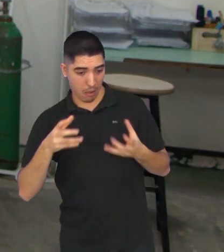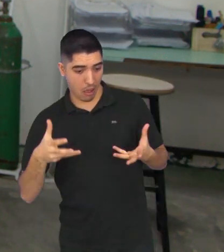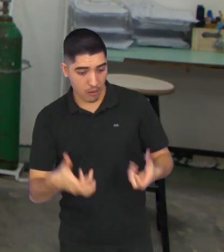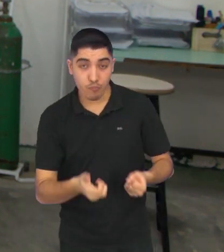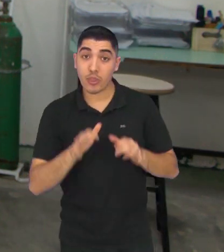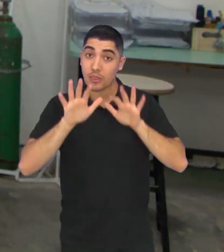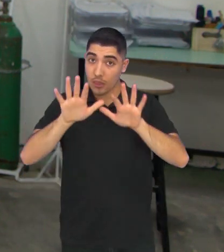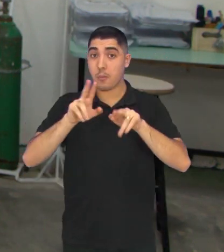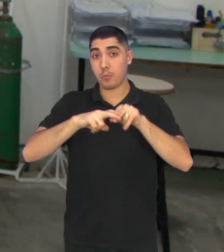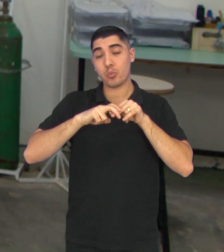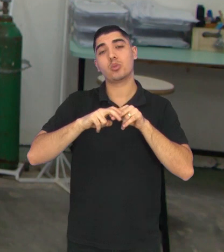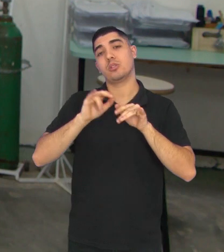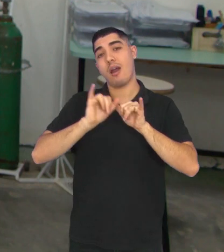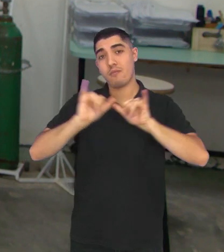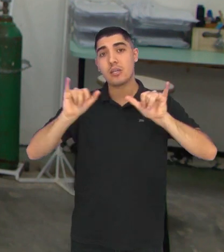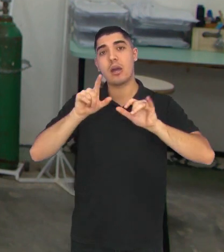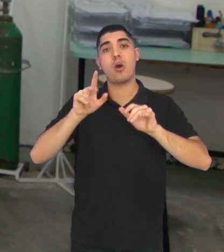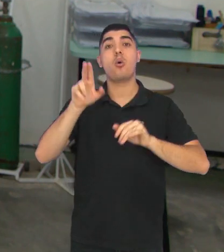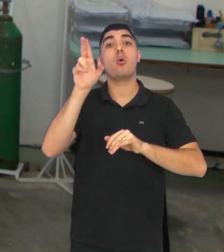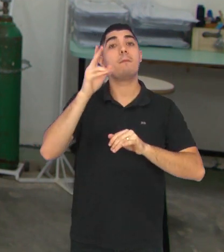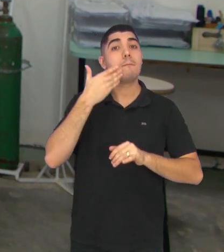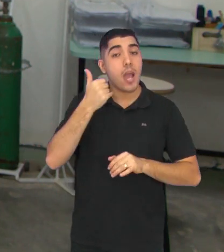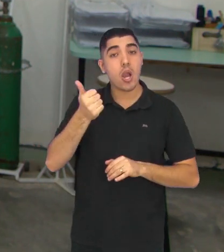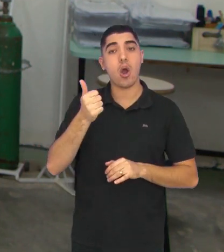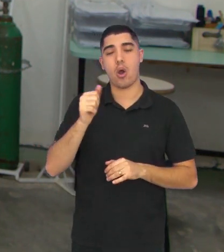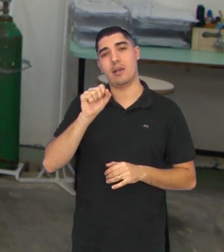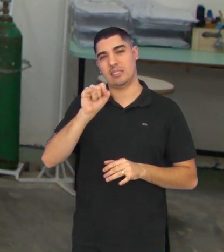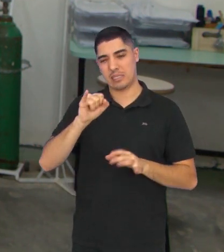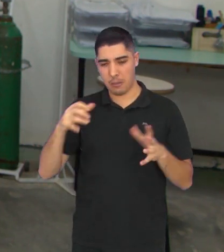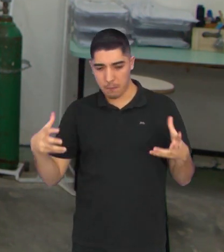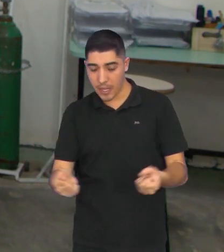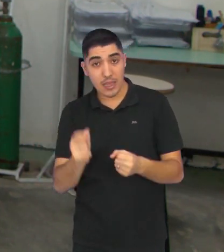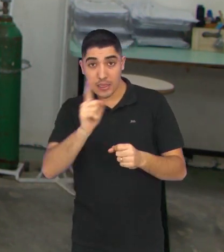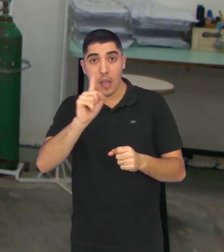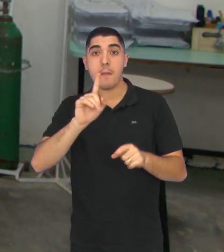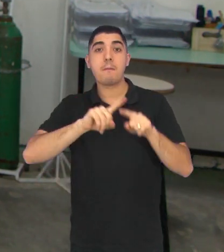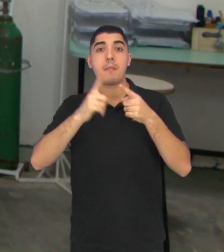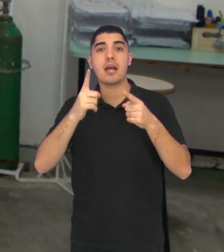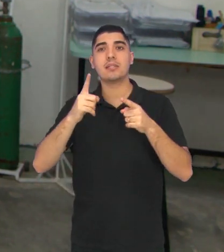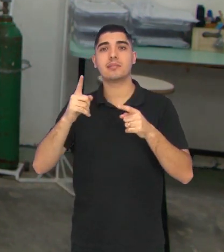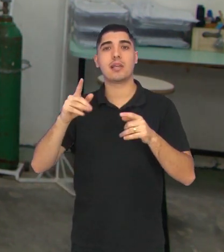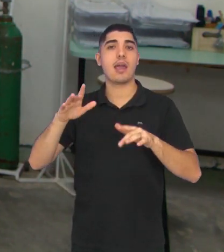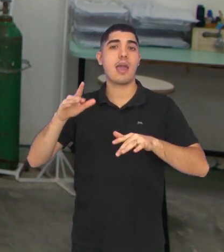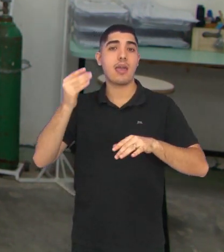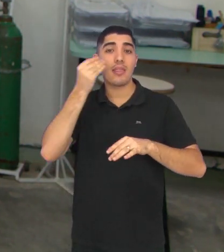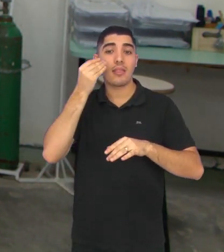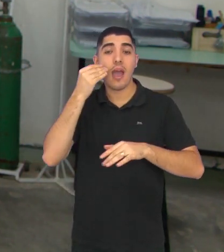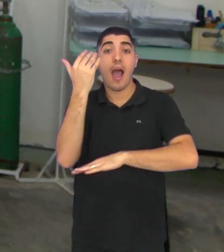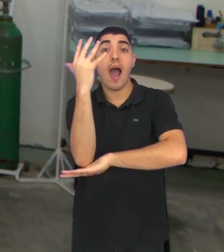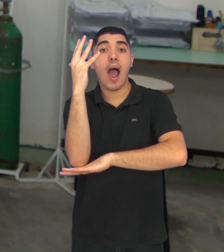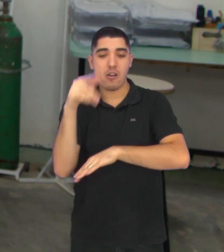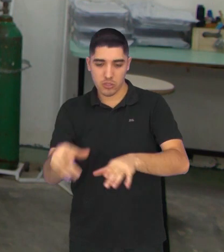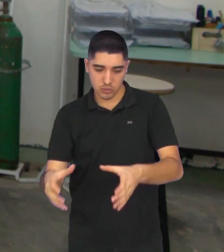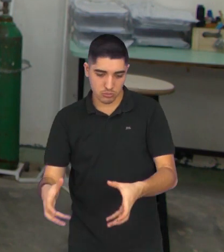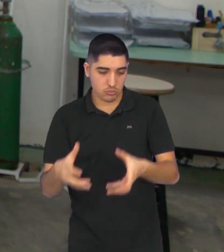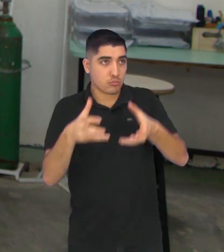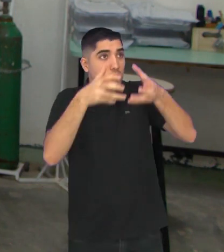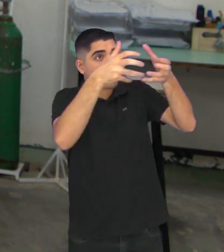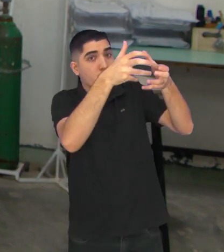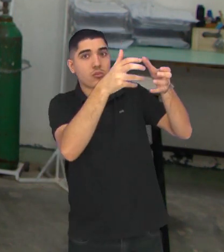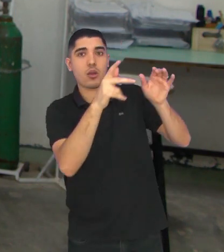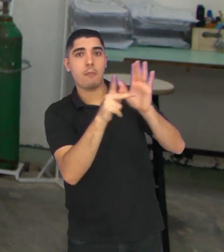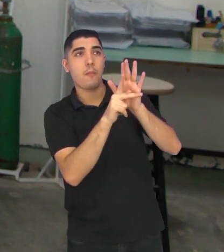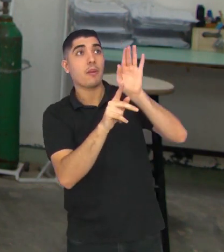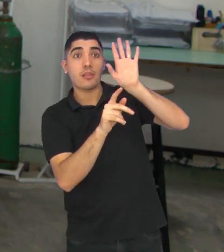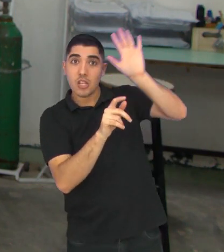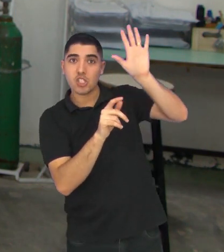gente orienta também a utilizar caixas de papelão e colocar, né, prender de alguma forma na árvore, porque aí esse animal não vai ficar